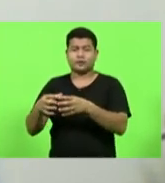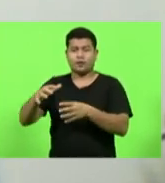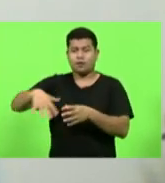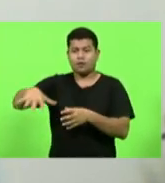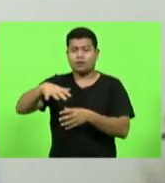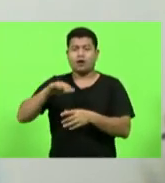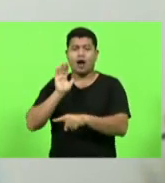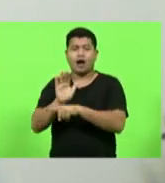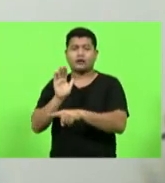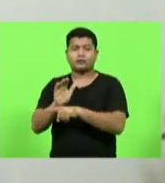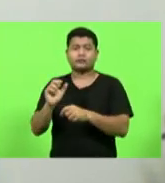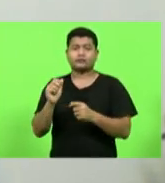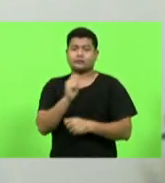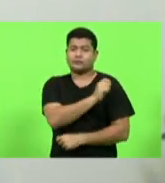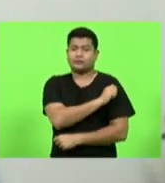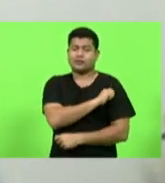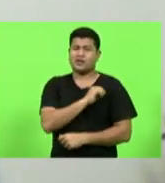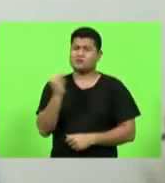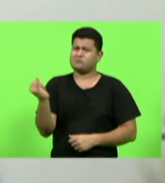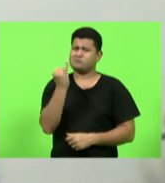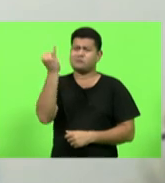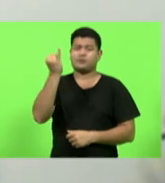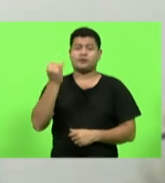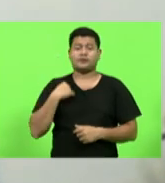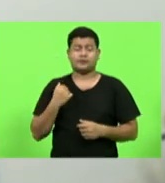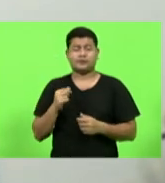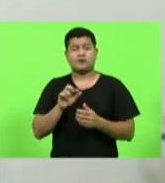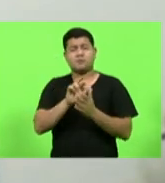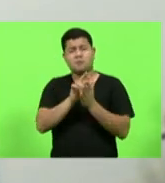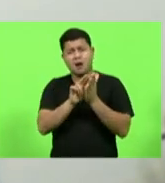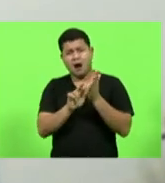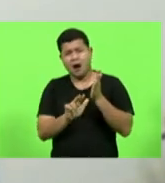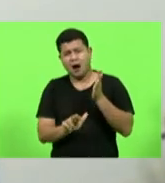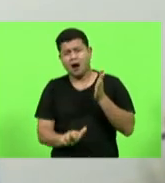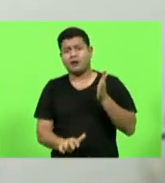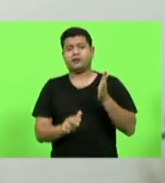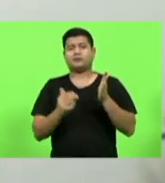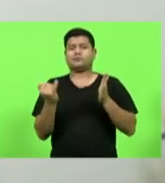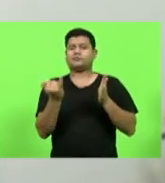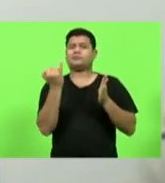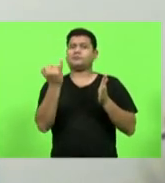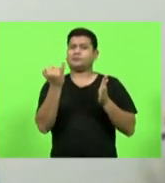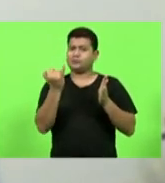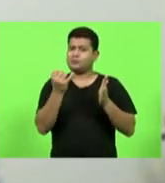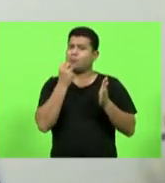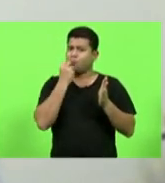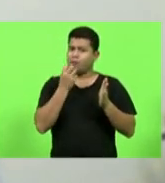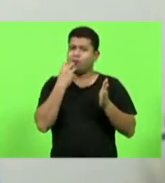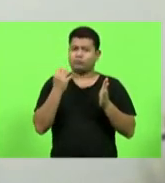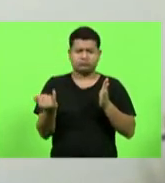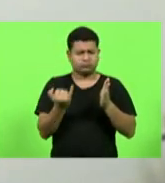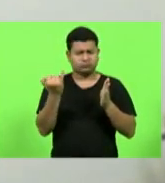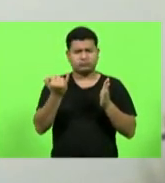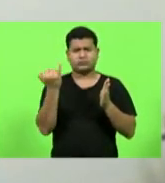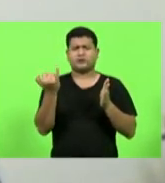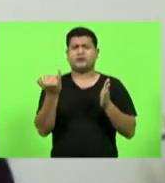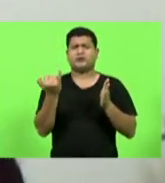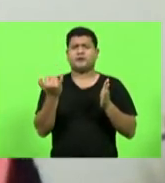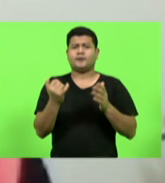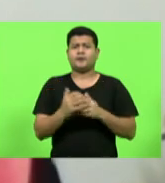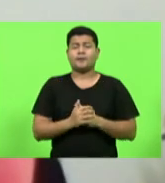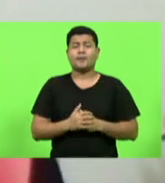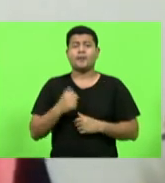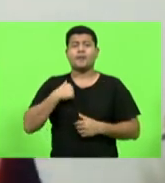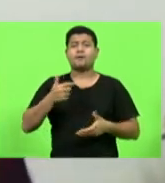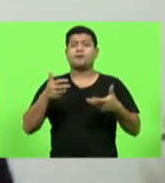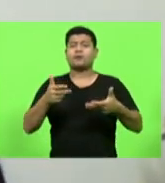Então, diferentes manifestações aqui, muito importante, né? Muito importante. E eu quero